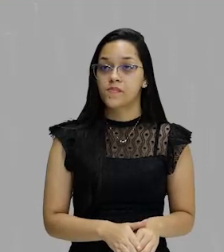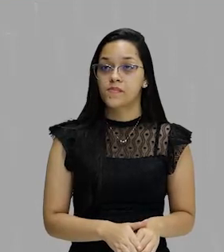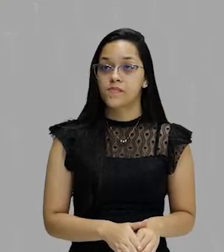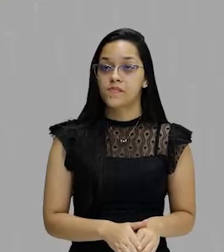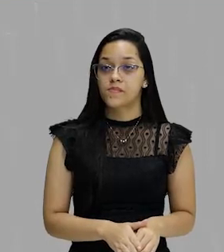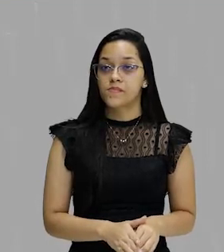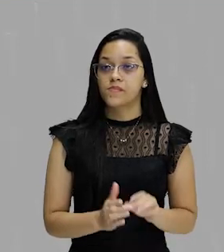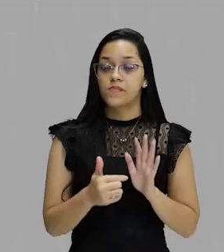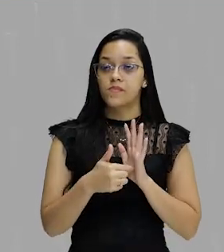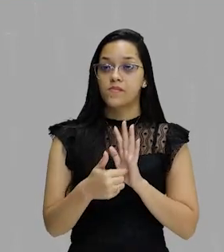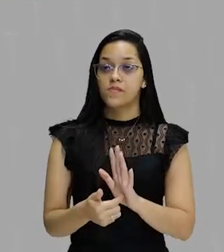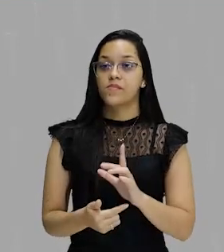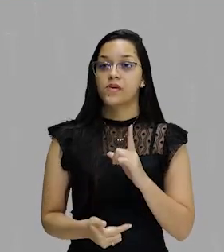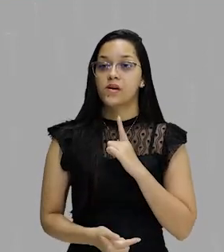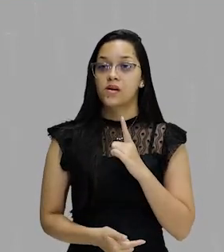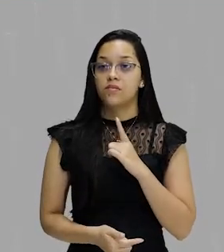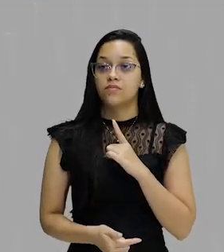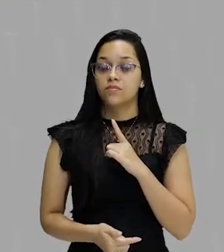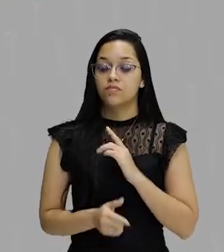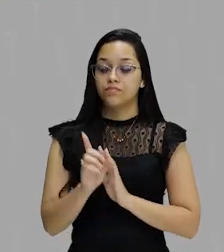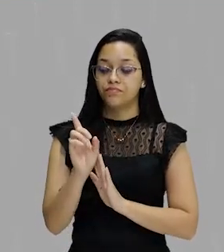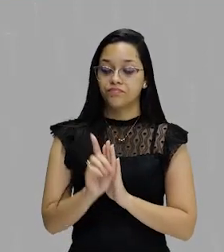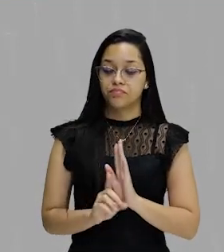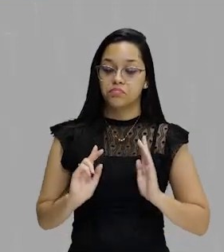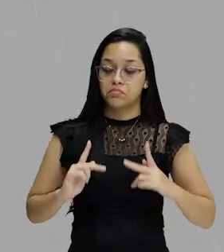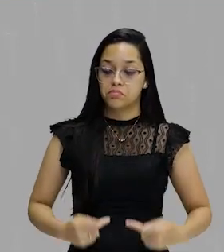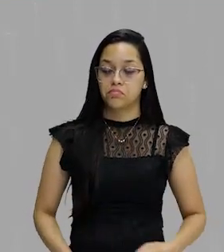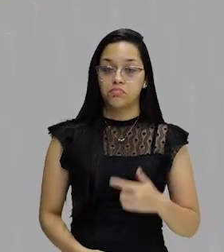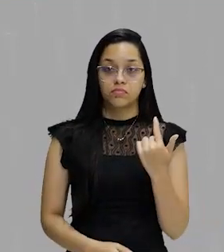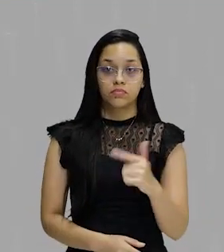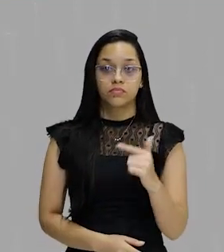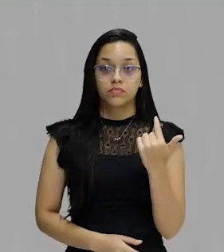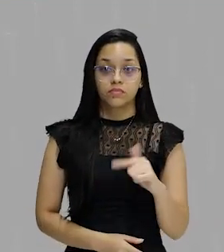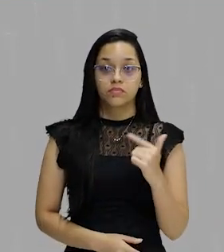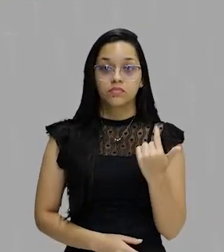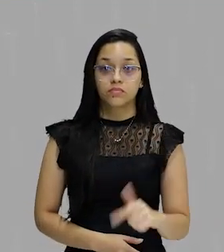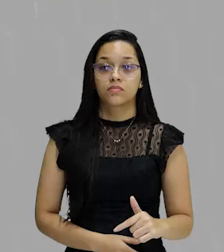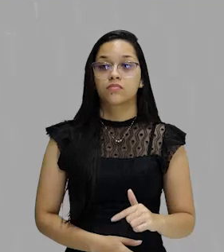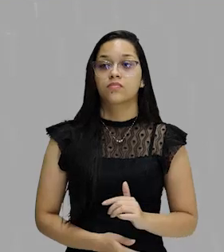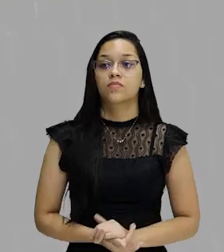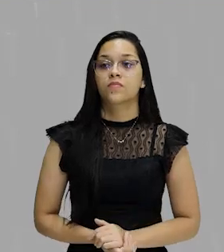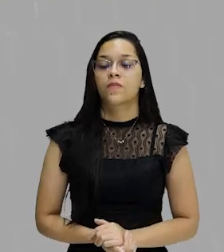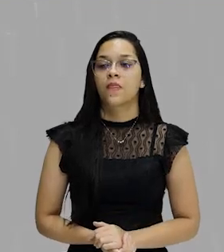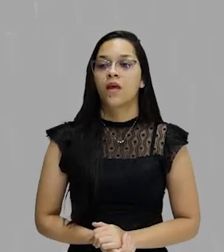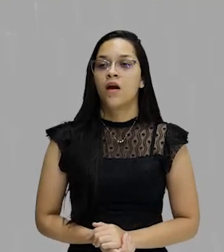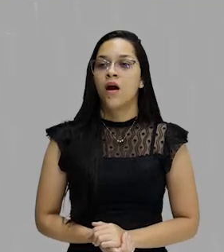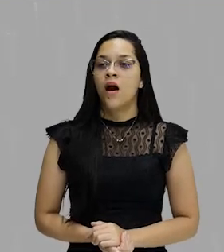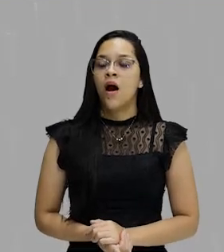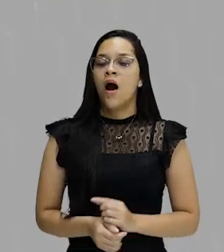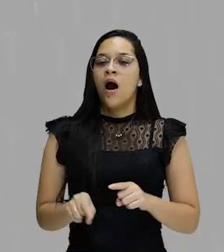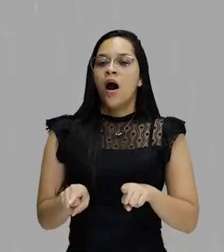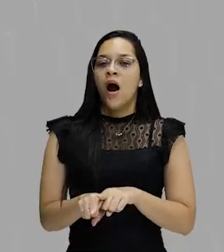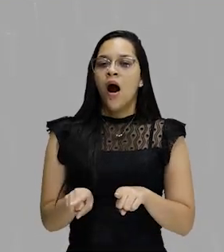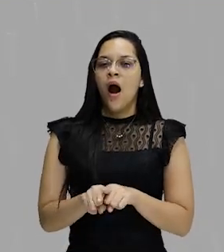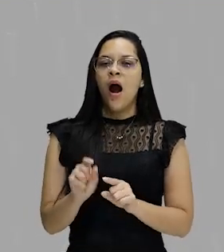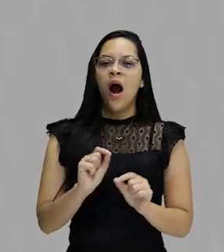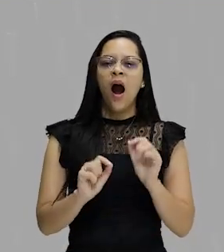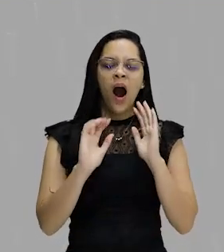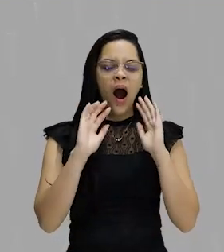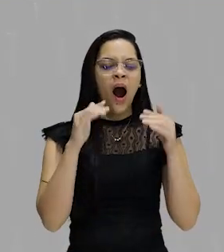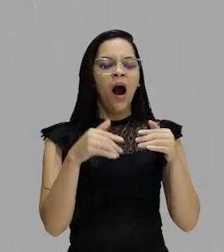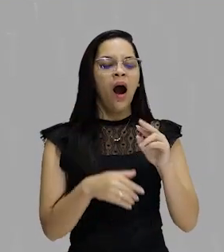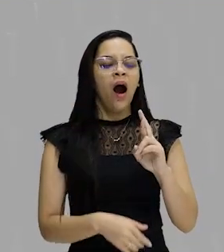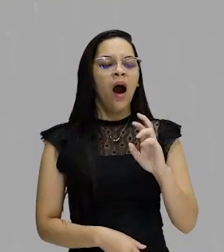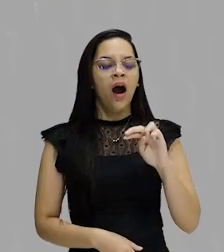ele simplesmente passa por cima dos direitos humanos. Esse inimigo, ele concentra a renda,